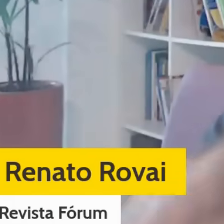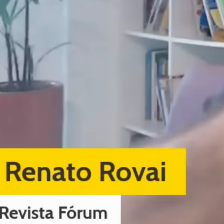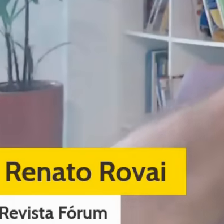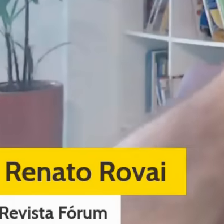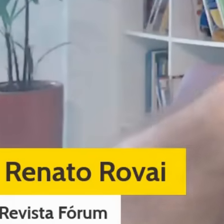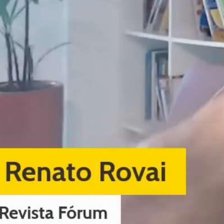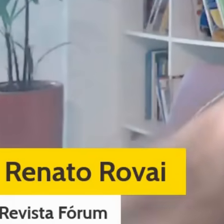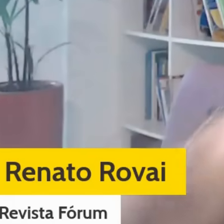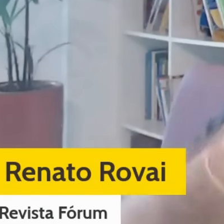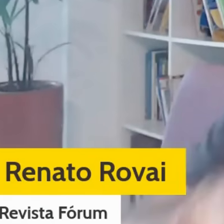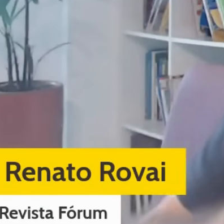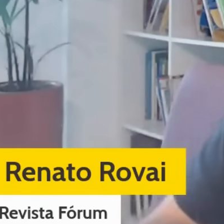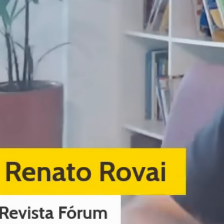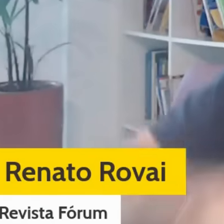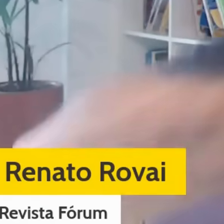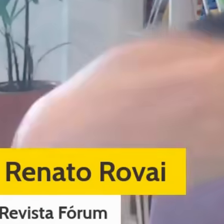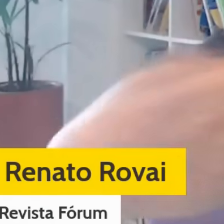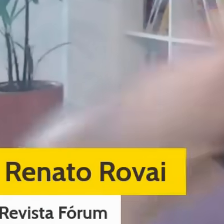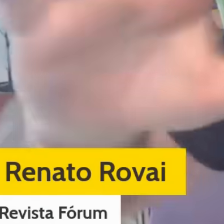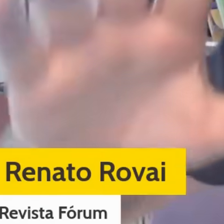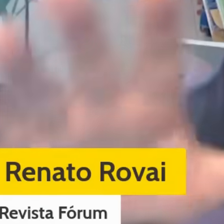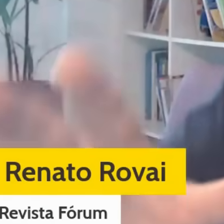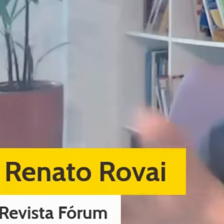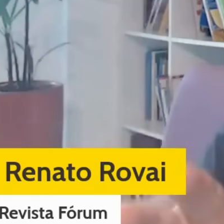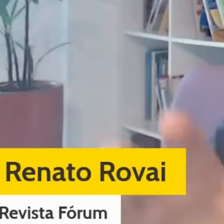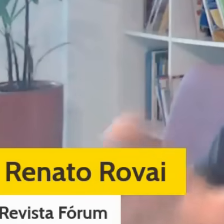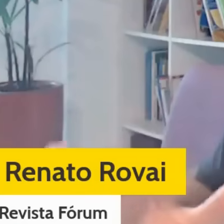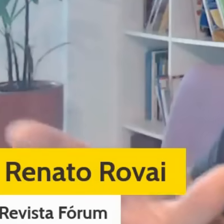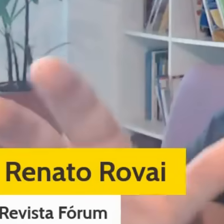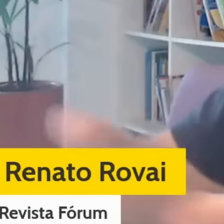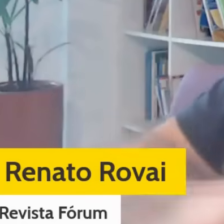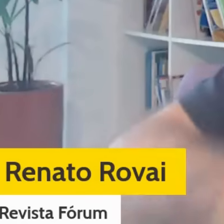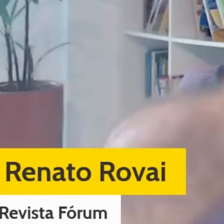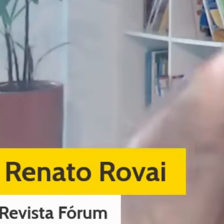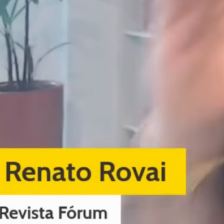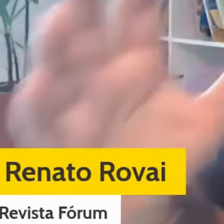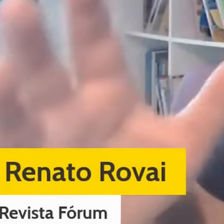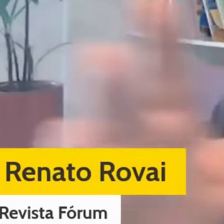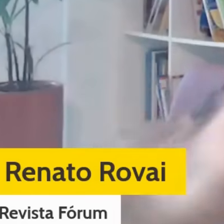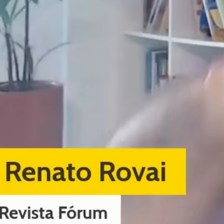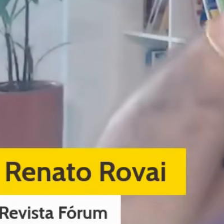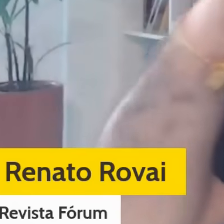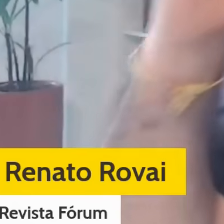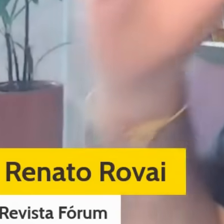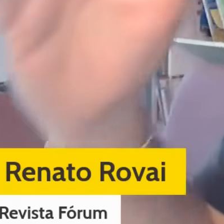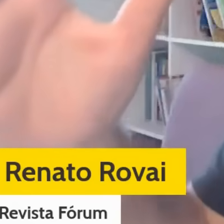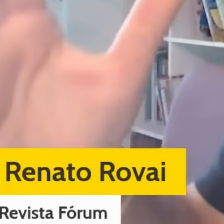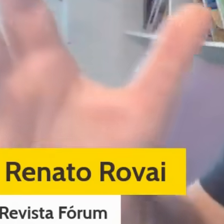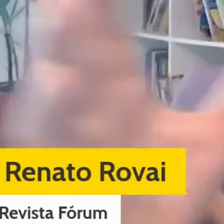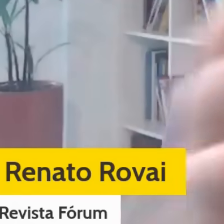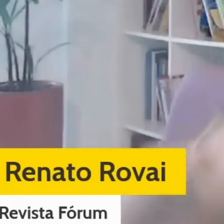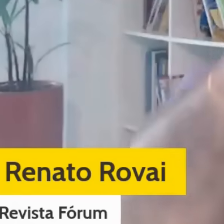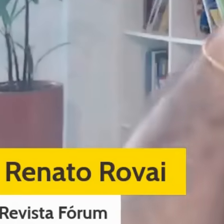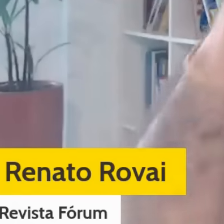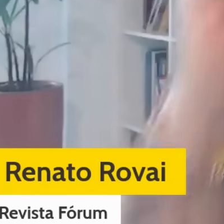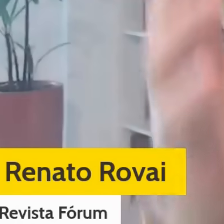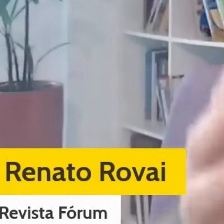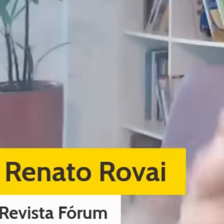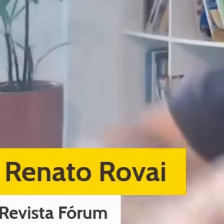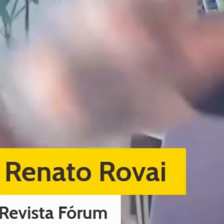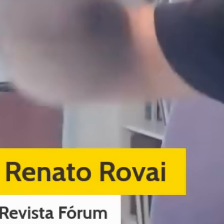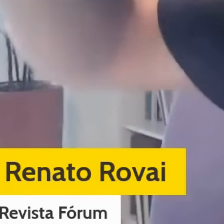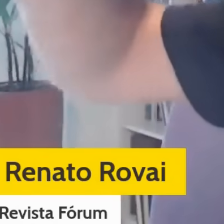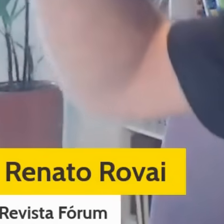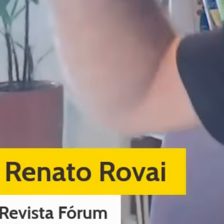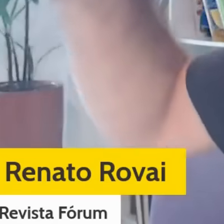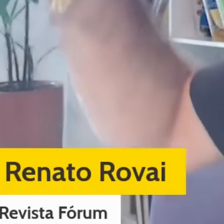janeiro, batucando pesado com o Lula subindo a rampa, com o Raoni, com aquela multidiversidade